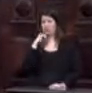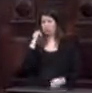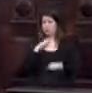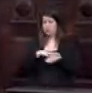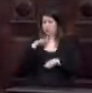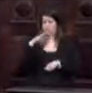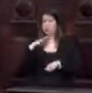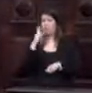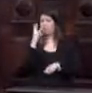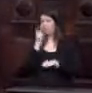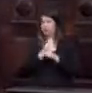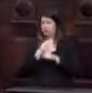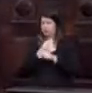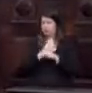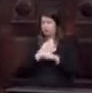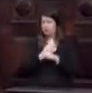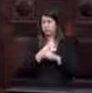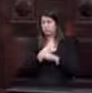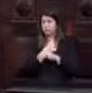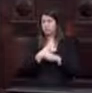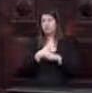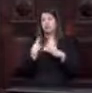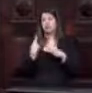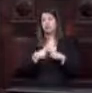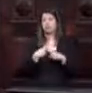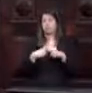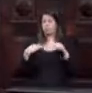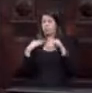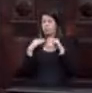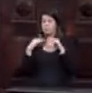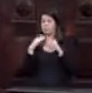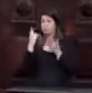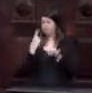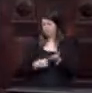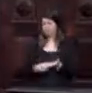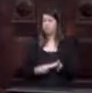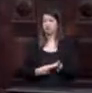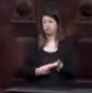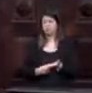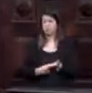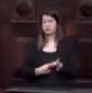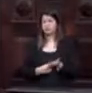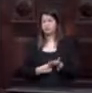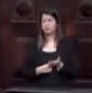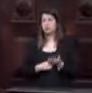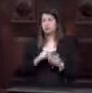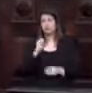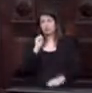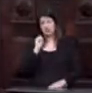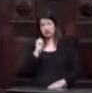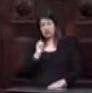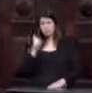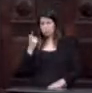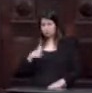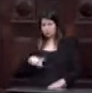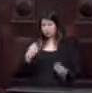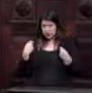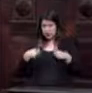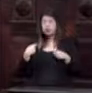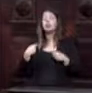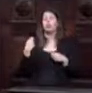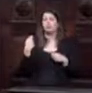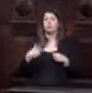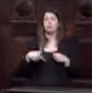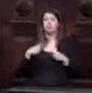mais 3 anos, né? Porque podia ser um acordo da dívida de 3, e se fosse necessário renovar,